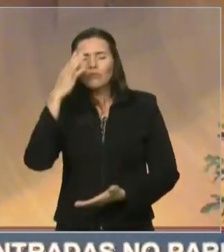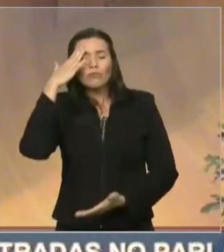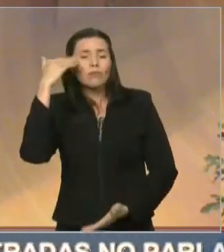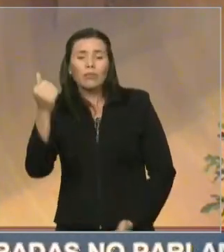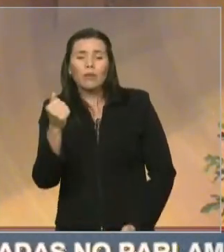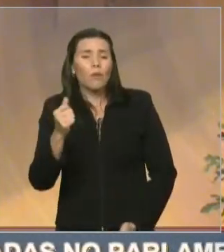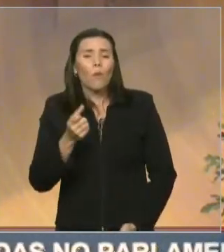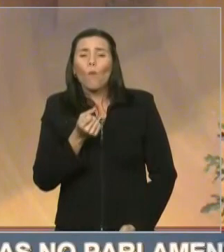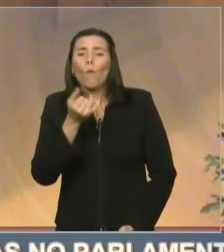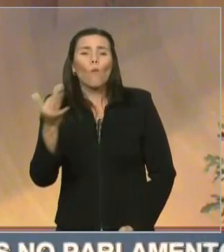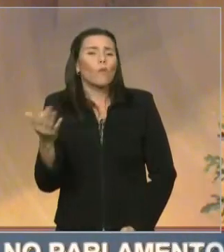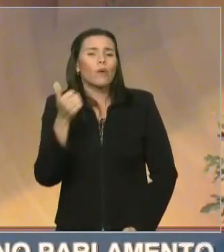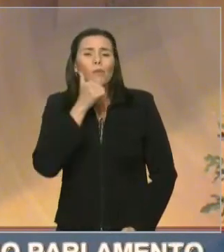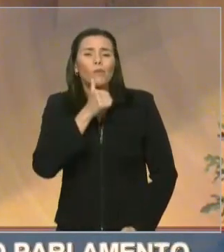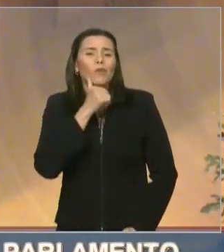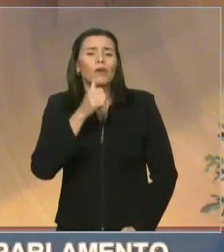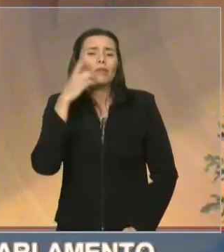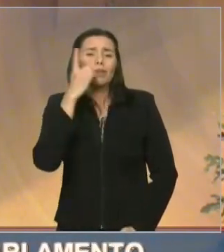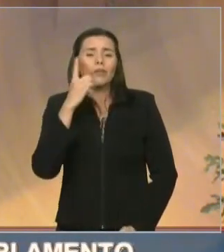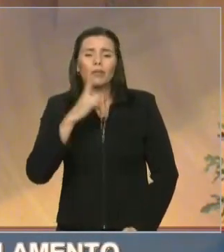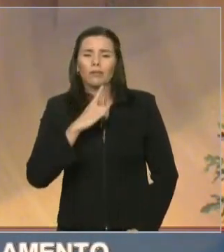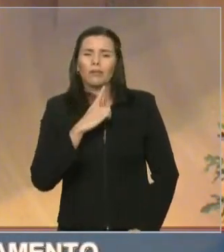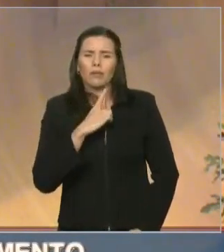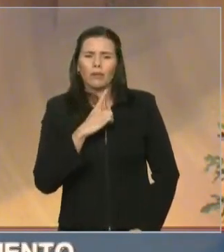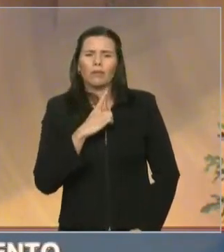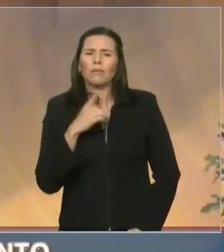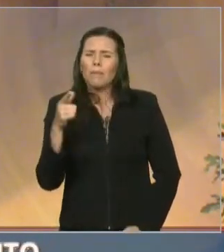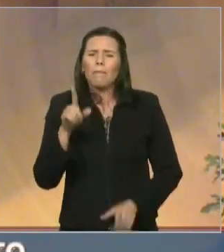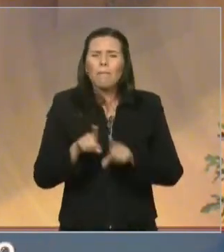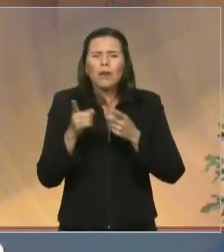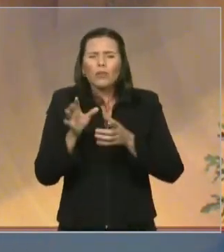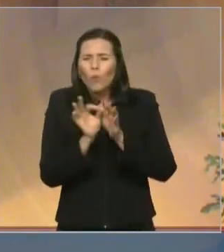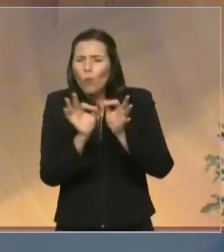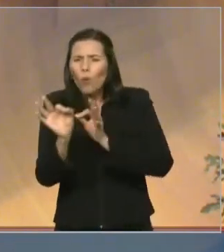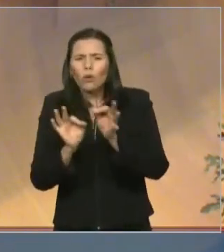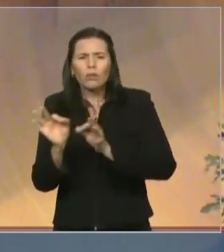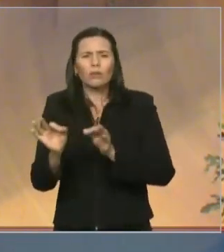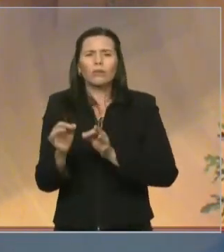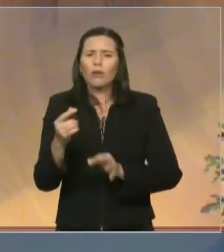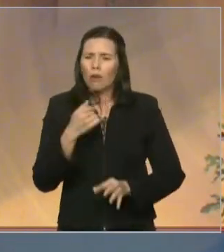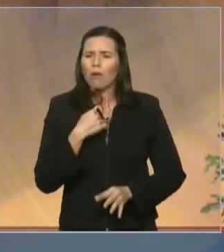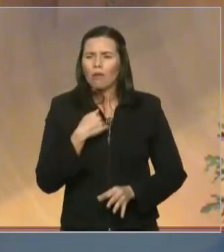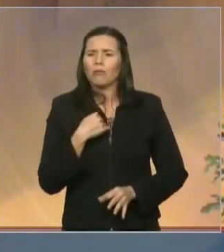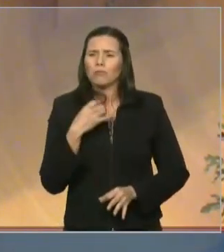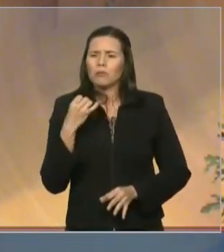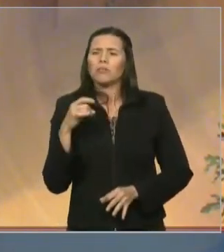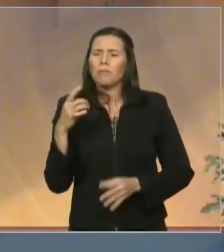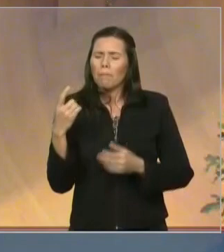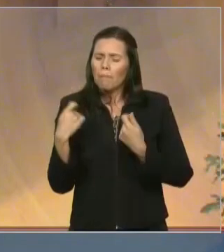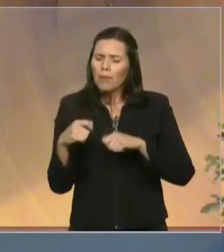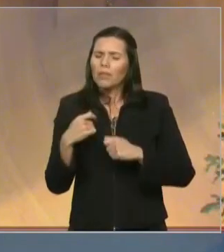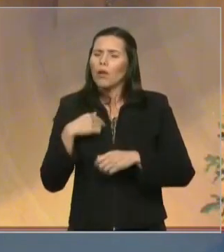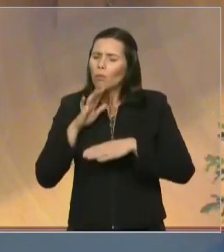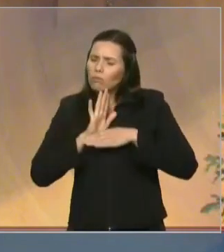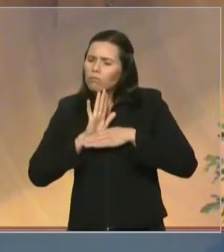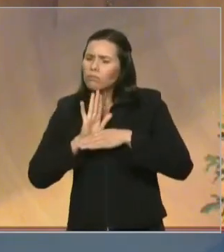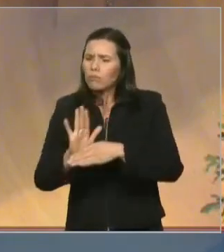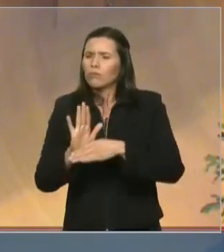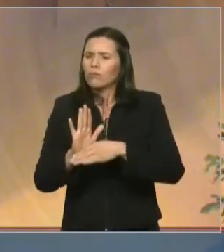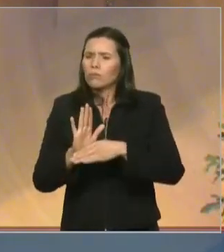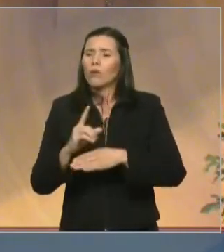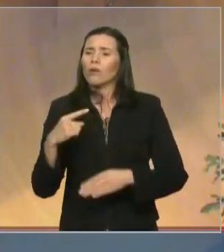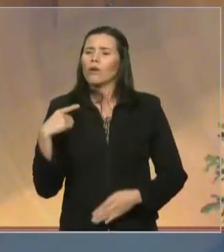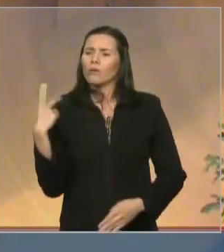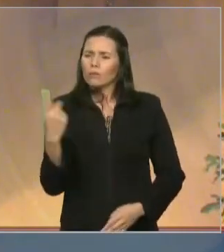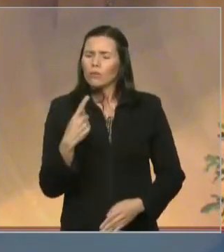diretora. Prepare uma equipe, faça uma comissão. Eu estou pronto da minha modesta colaboração. Vamos escrever a